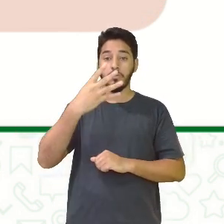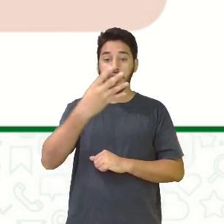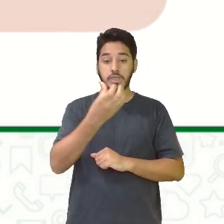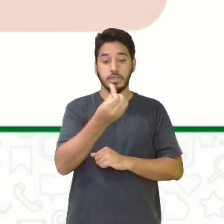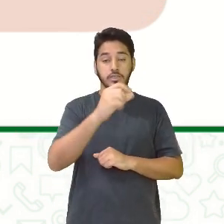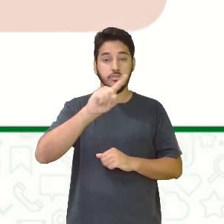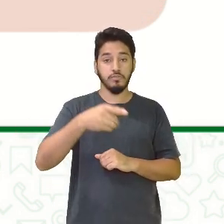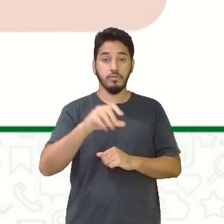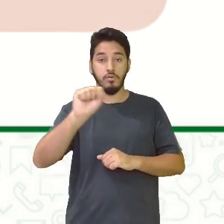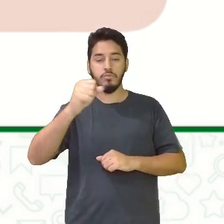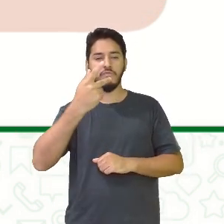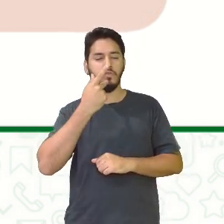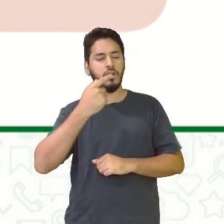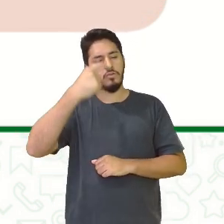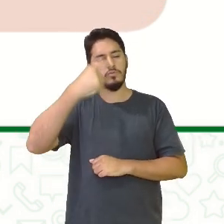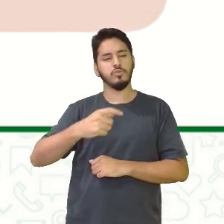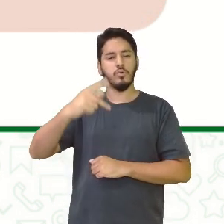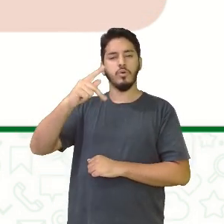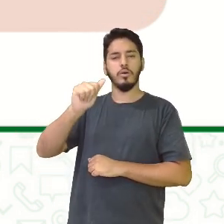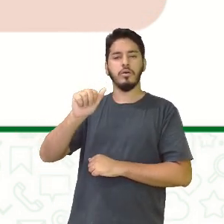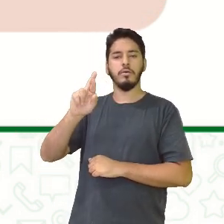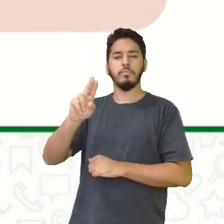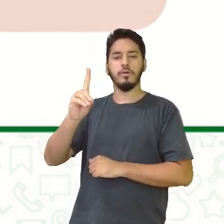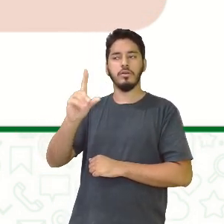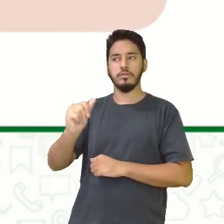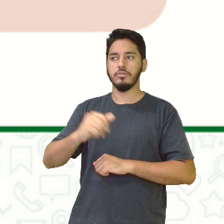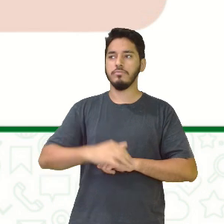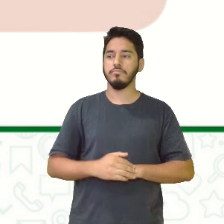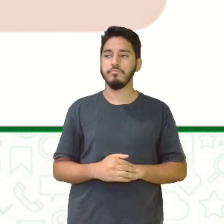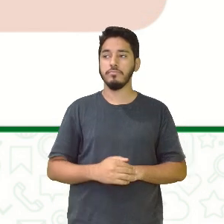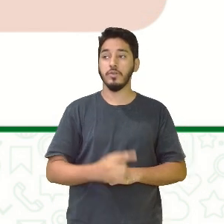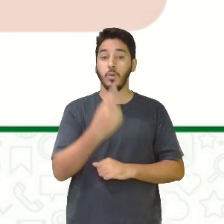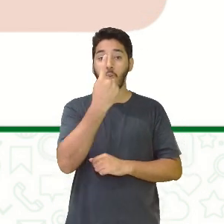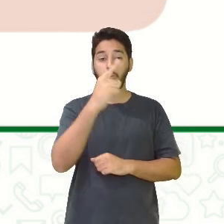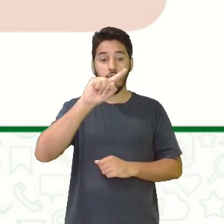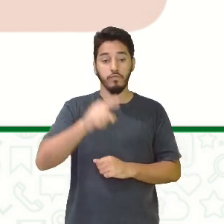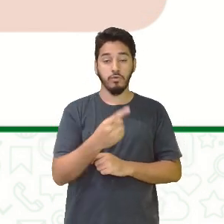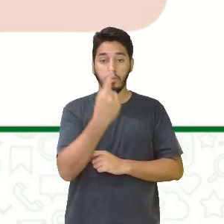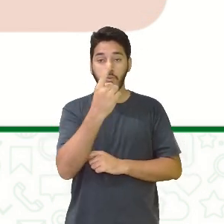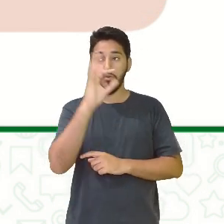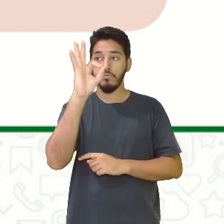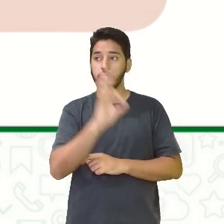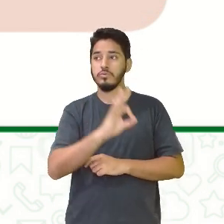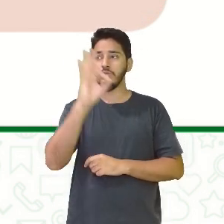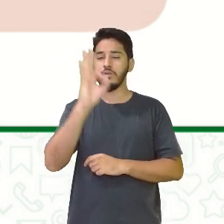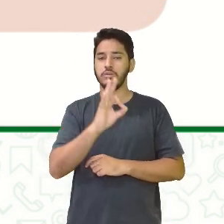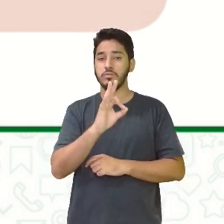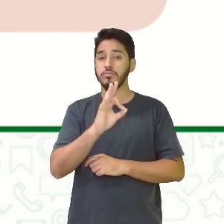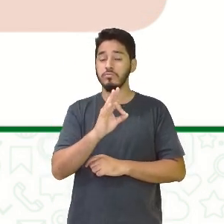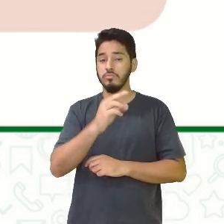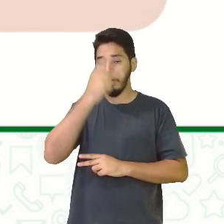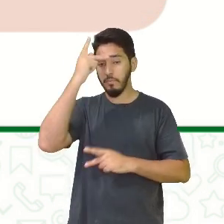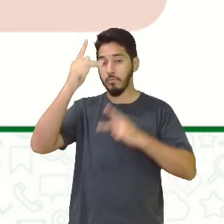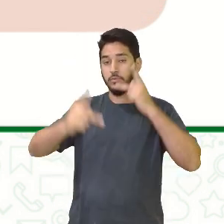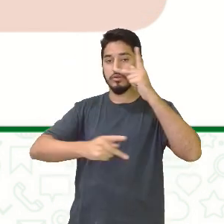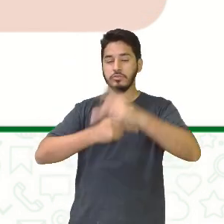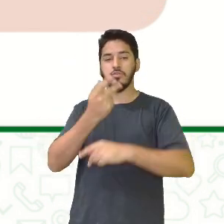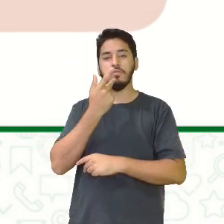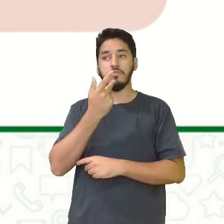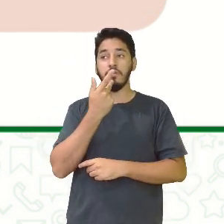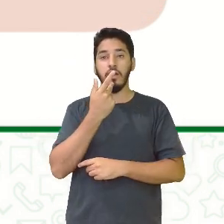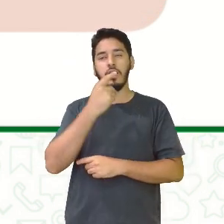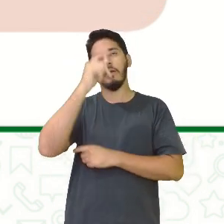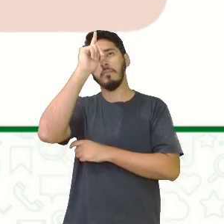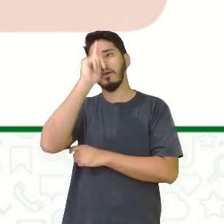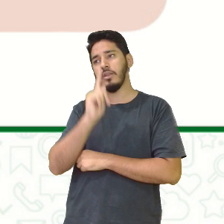46,8% vai se declarar parda e ali estando com 1,1% aquela população que se declara amarela e